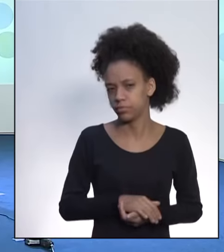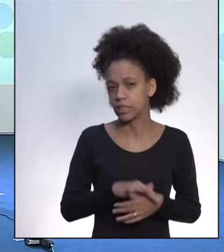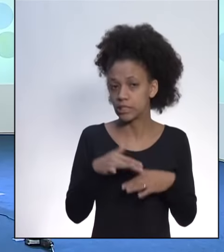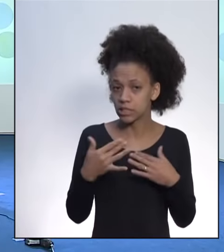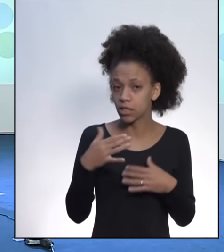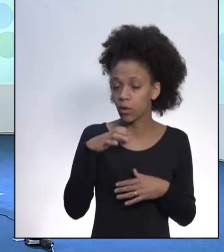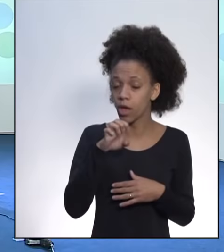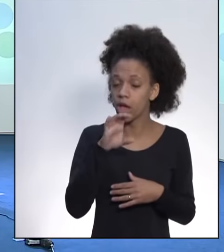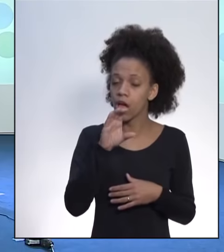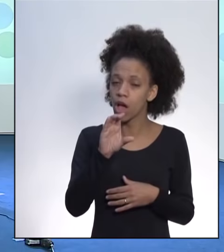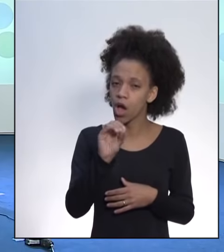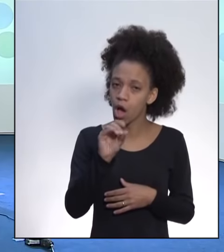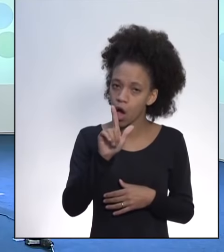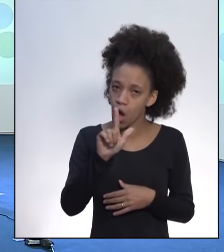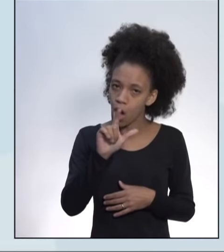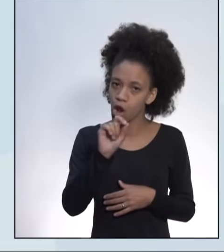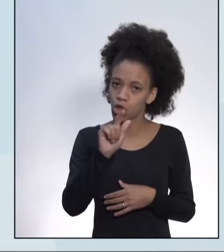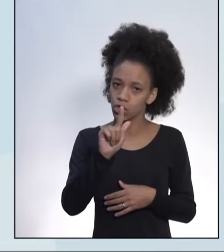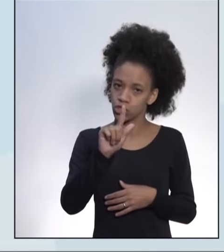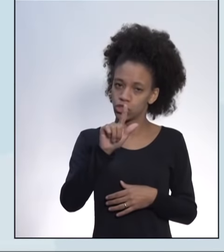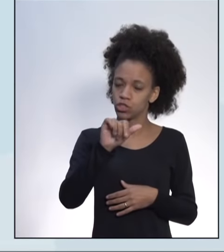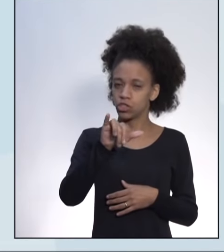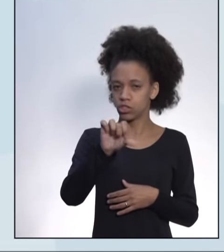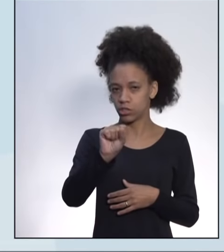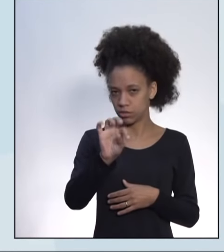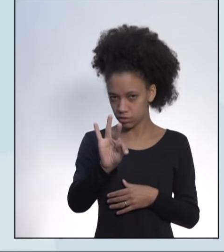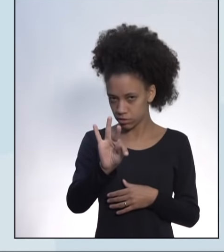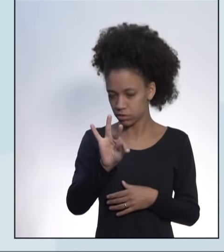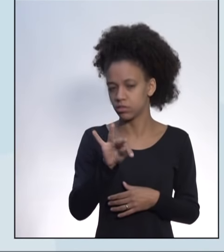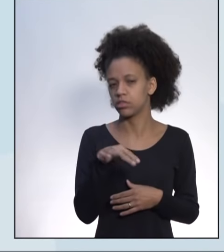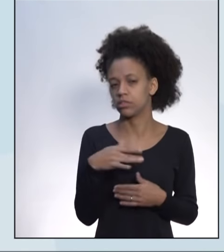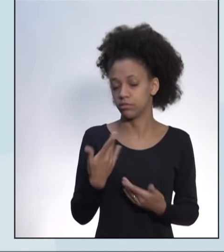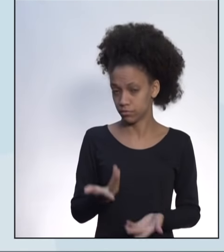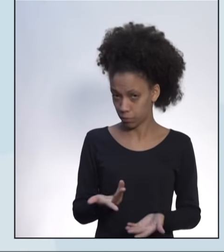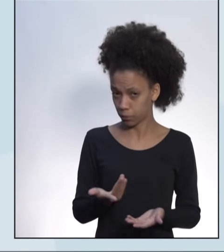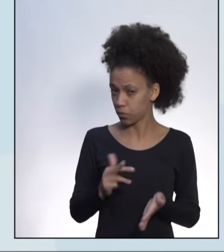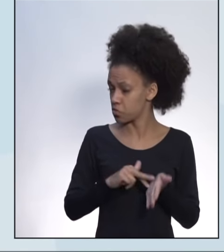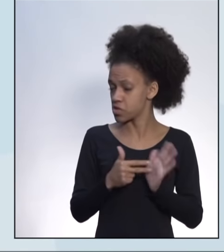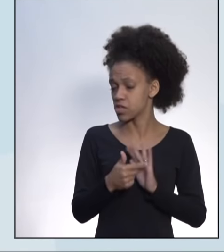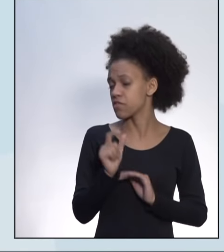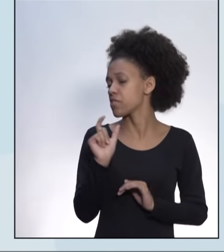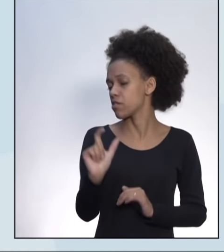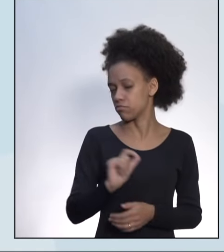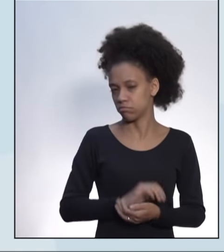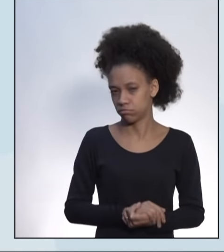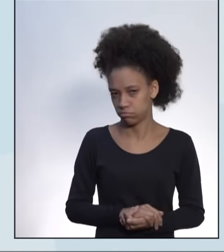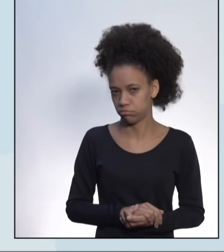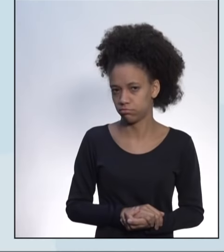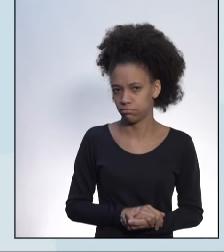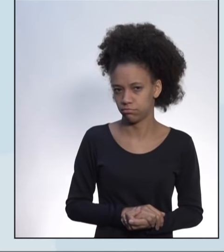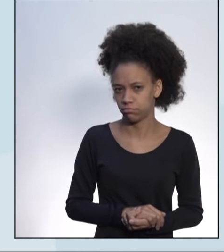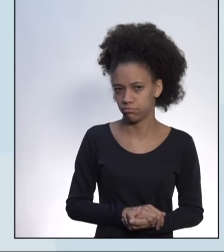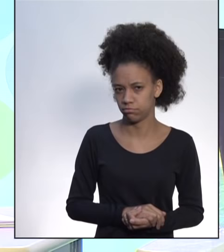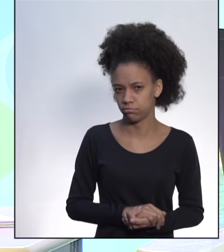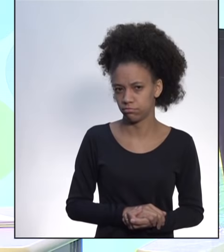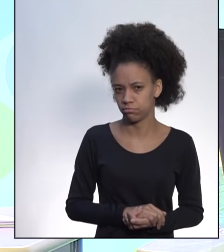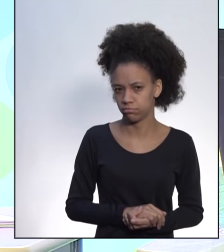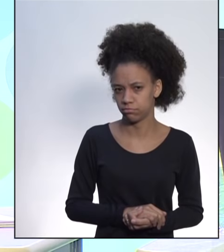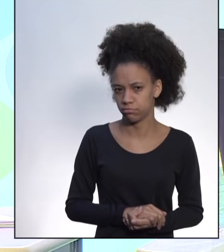e call this work ou lobo do word e many types of red white